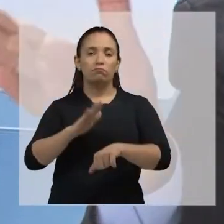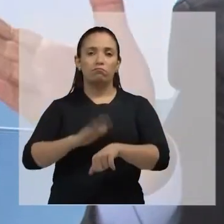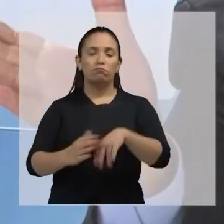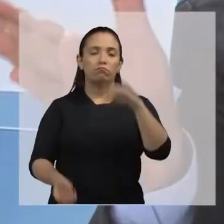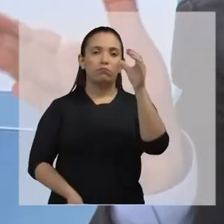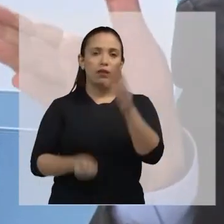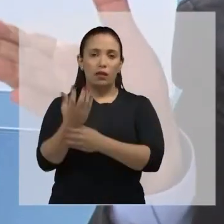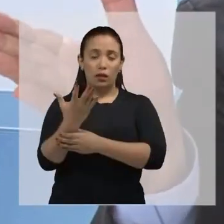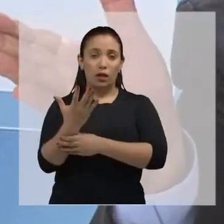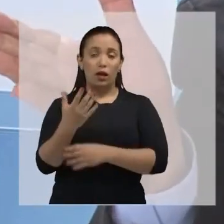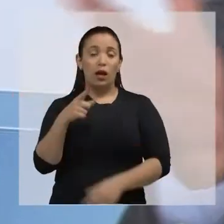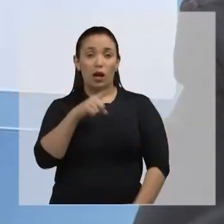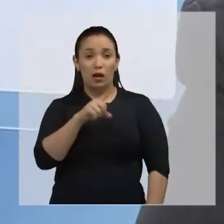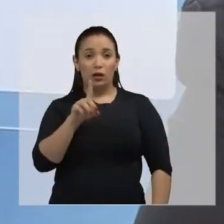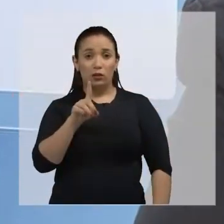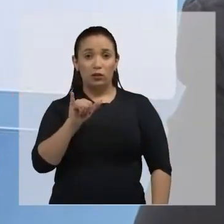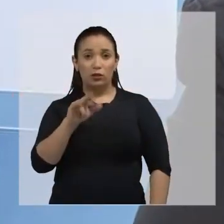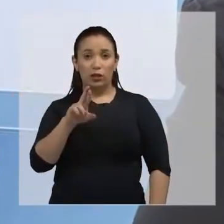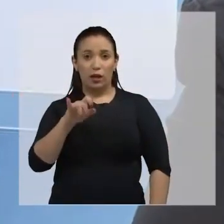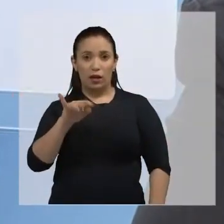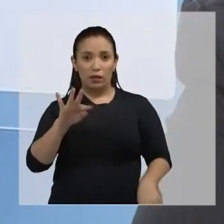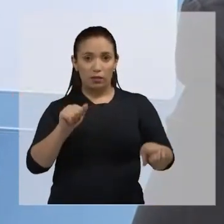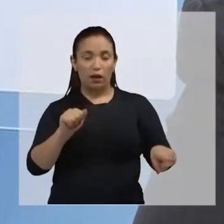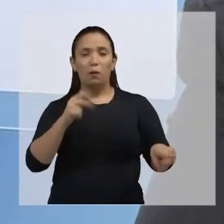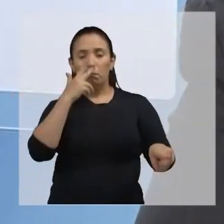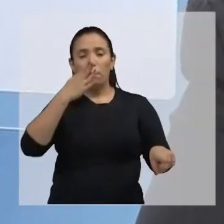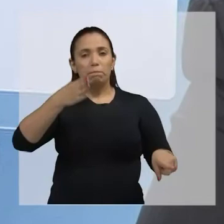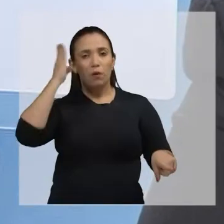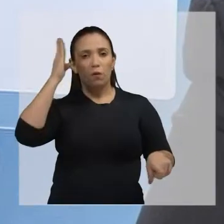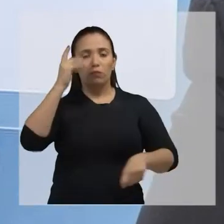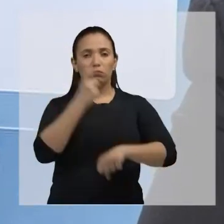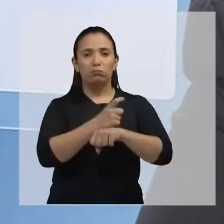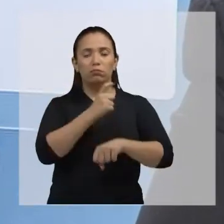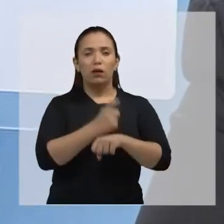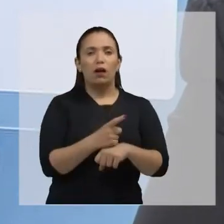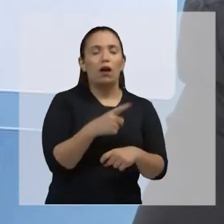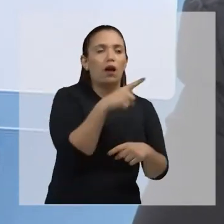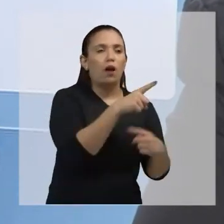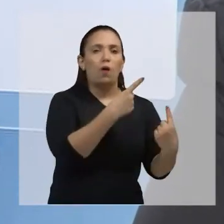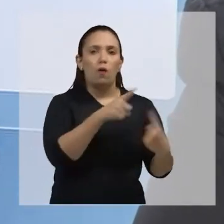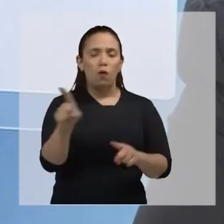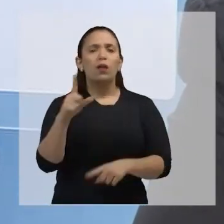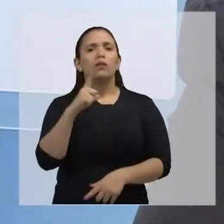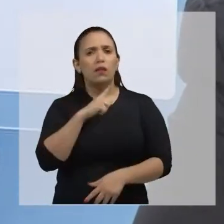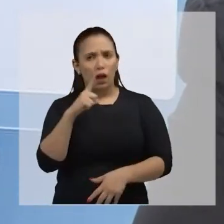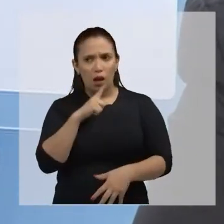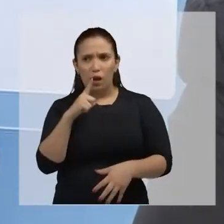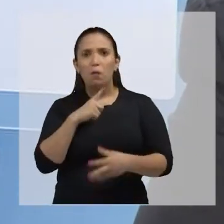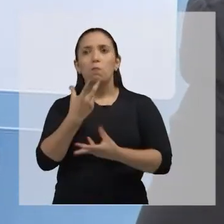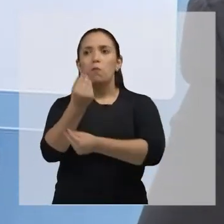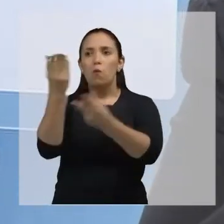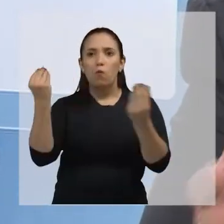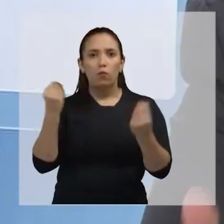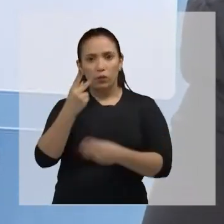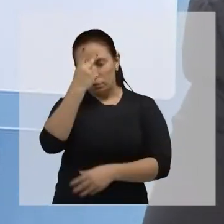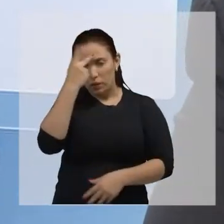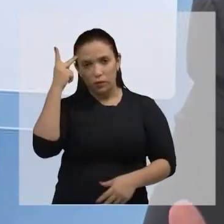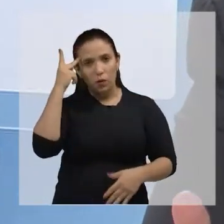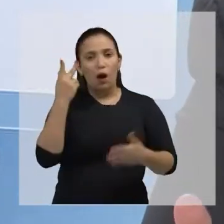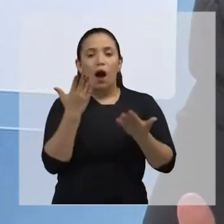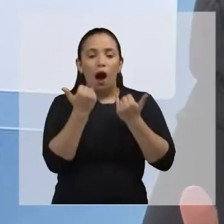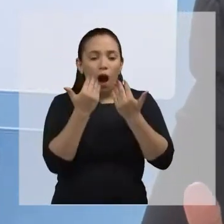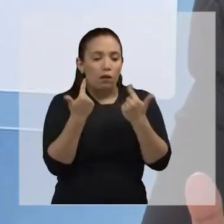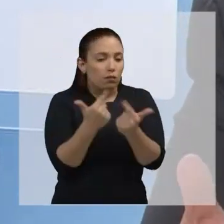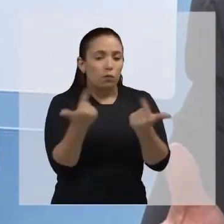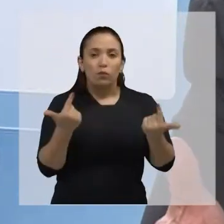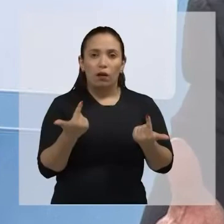que a direita burra nossa é contra. Tem muita gente que tem dificuldade sim para comer, meu irmão. A renda mínima. E ele